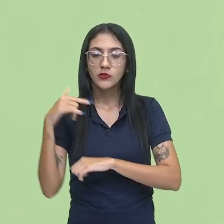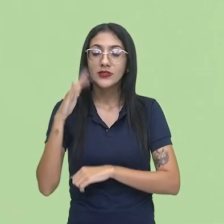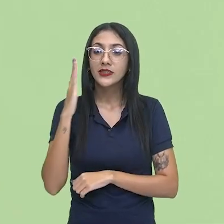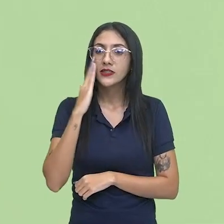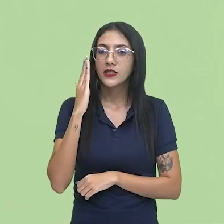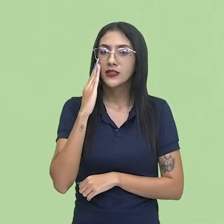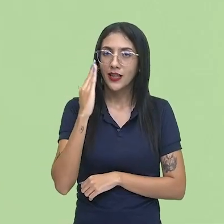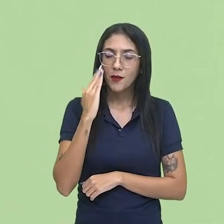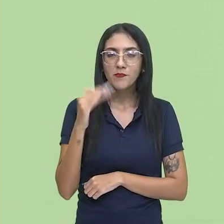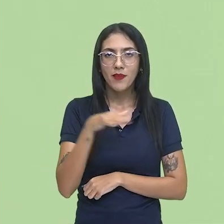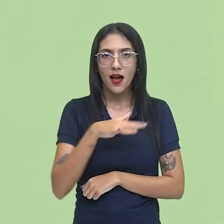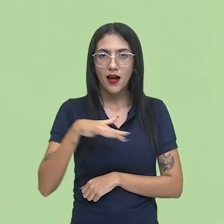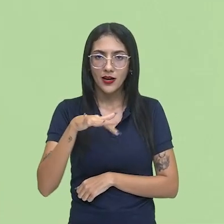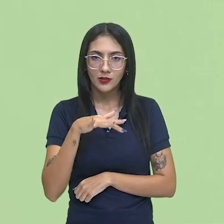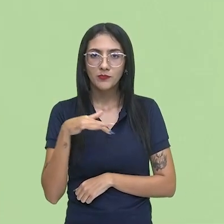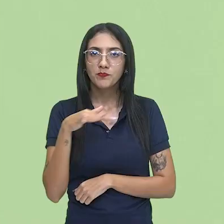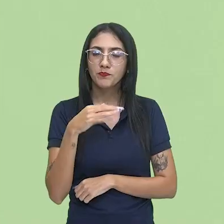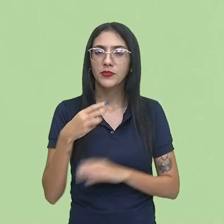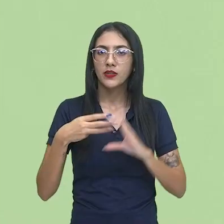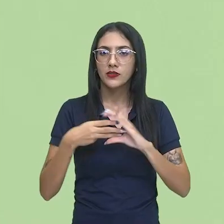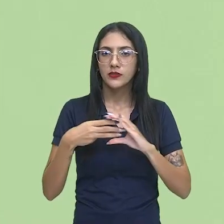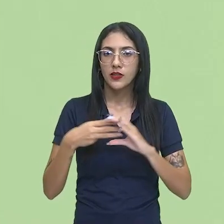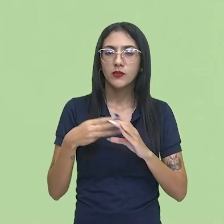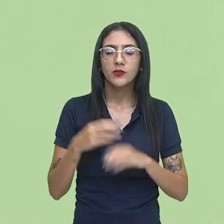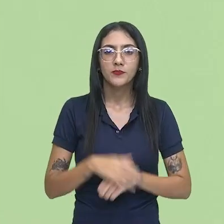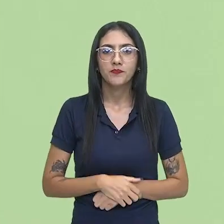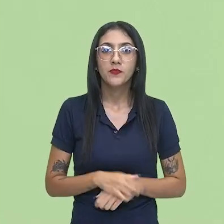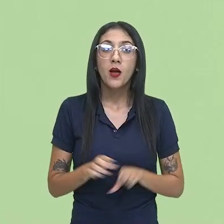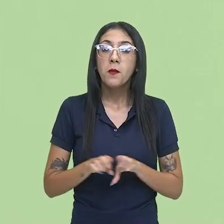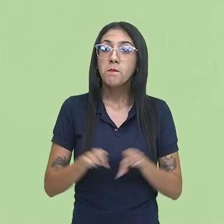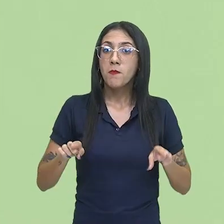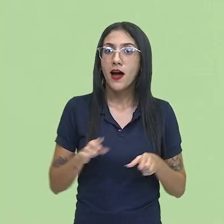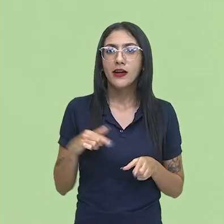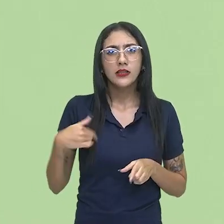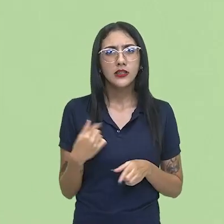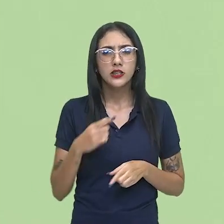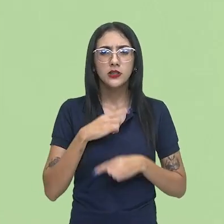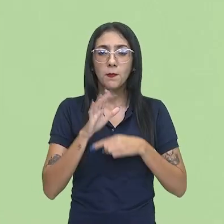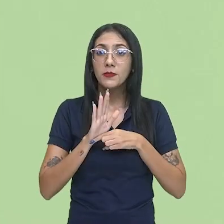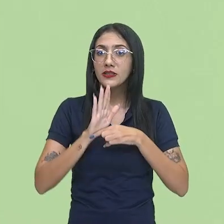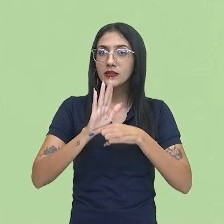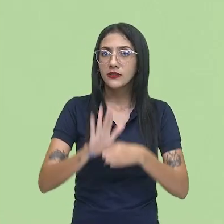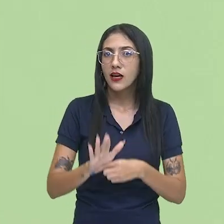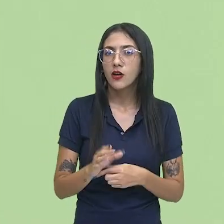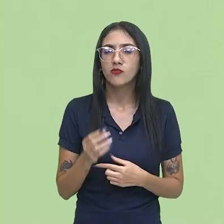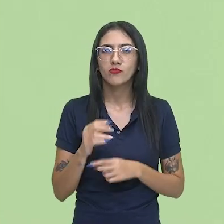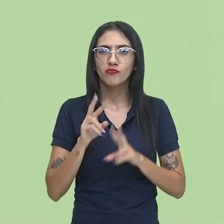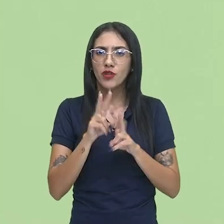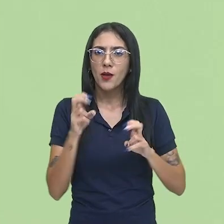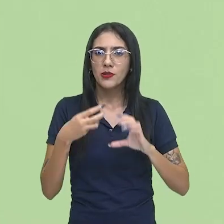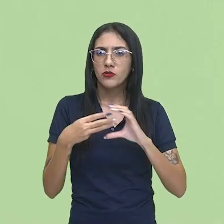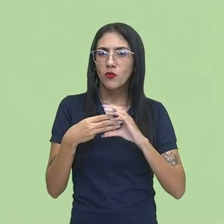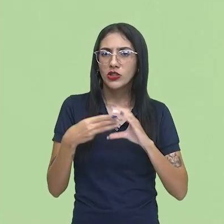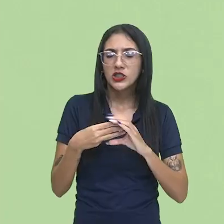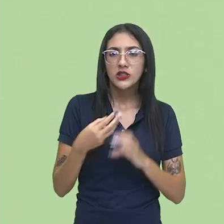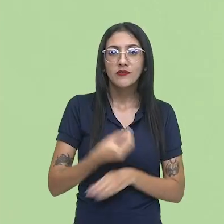da citologia. E aí eu trago para vocês, já que estamos falando de citologia e vida, já pararam para pensar aí na